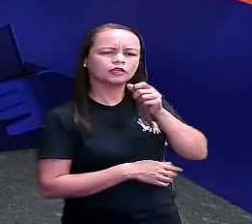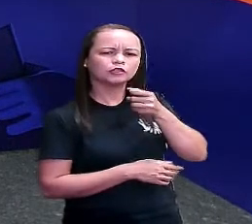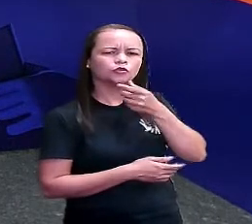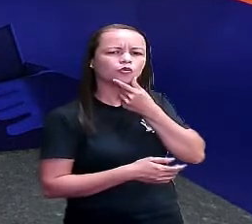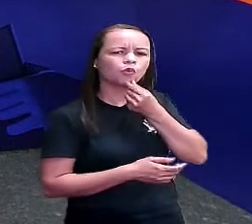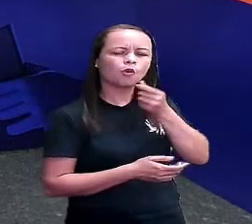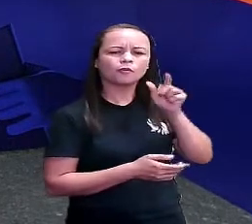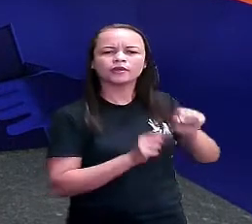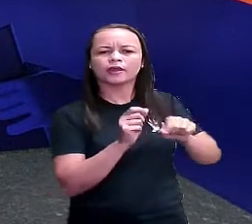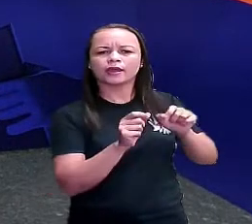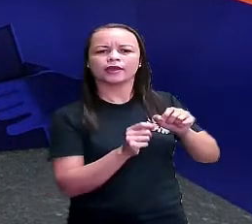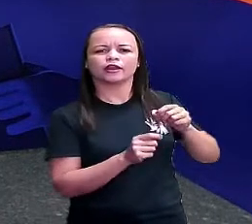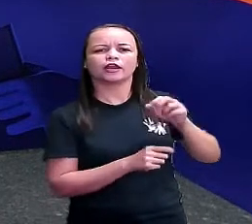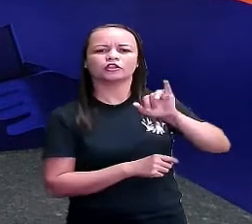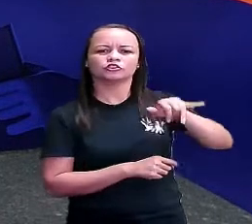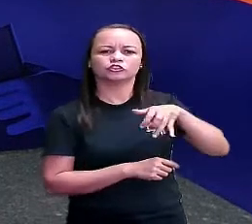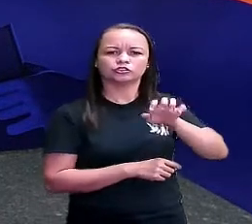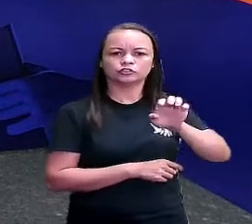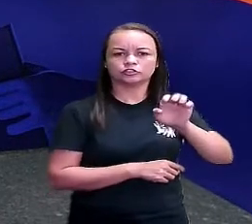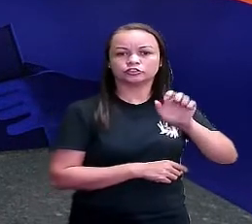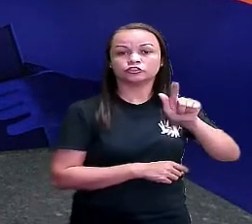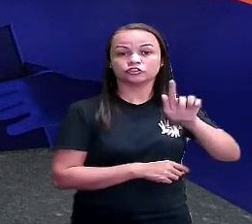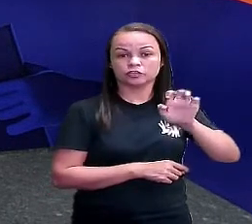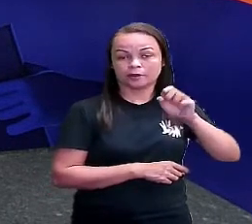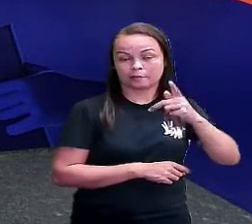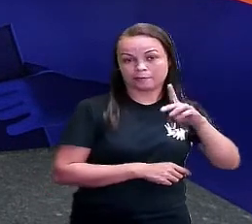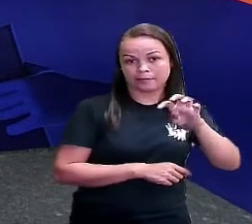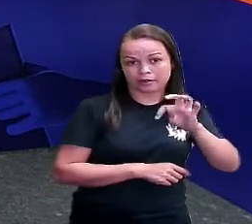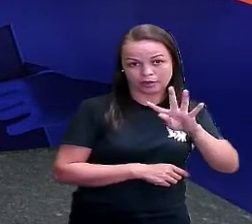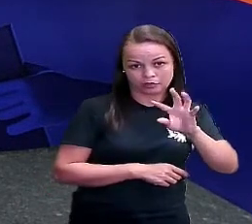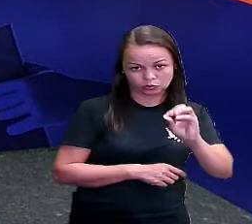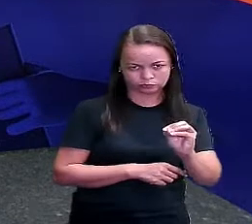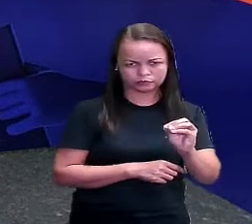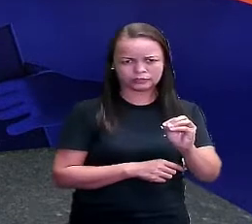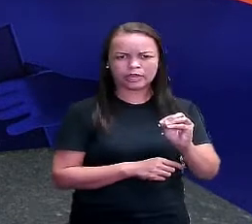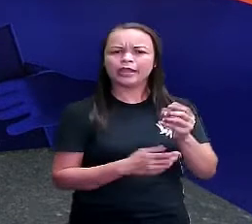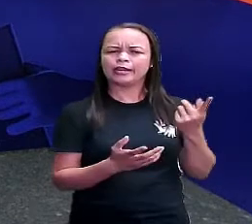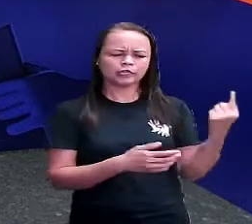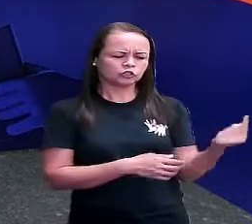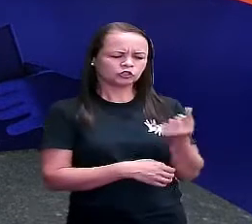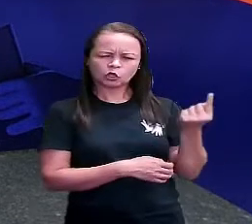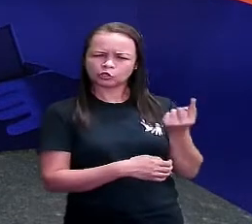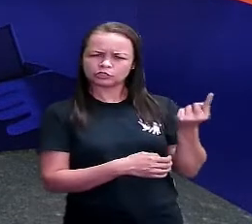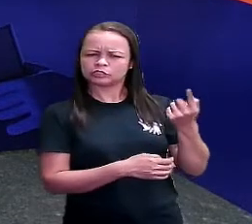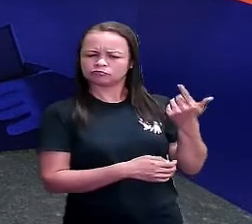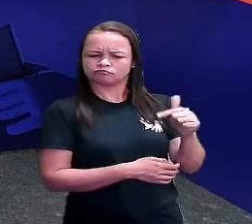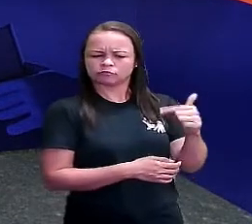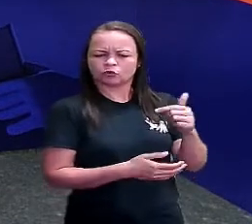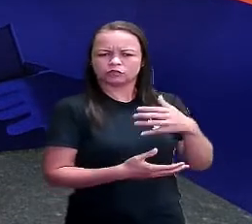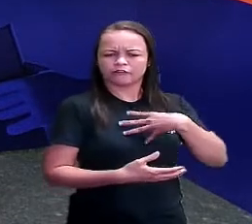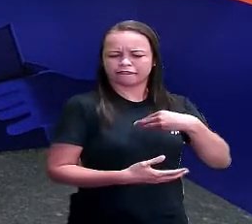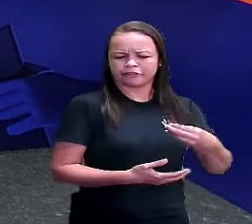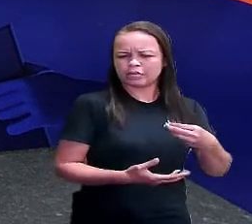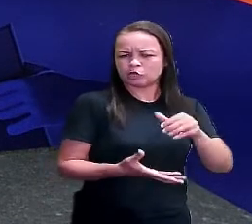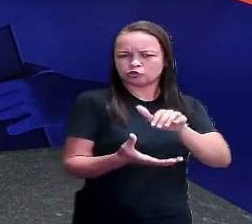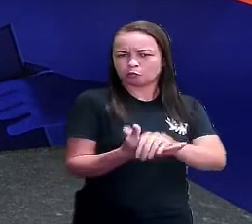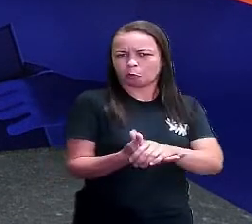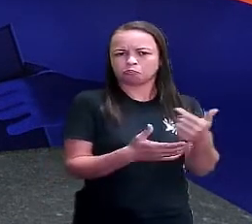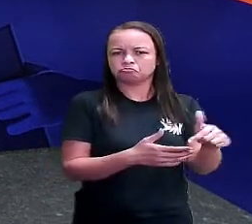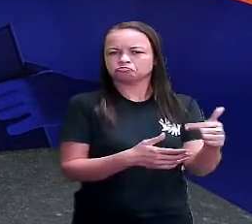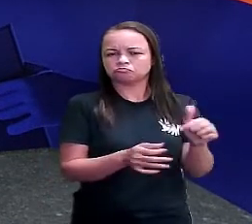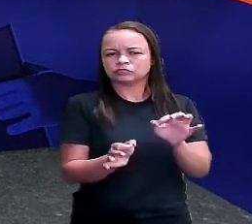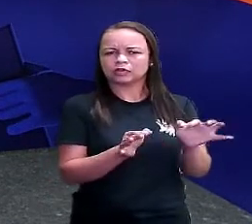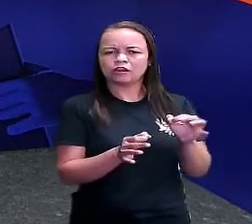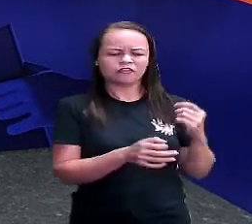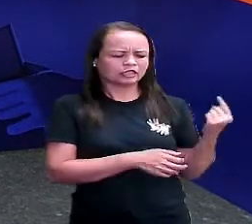e vivia muito triste, porque ele era sozinho. Não tinha nenhum filho, nenhuma esposa e vivia sempre